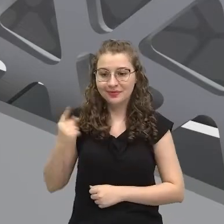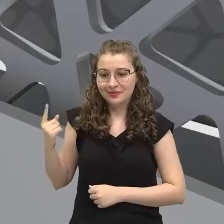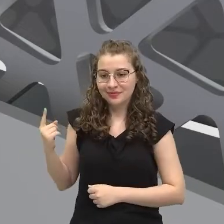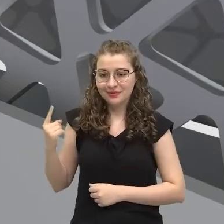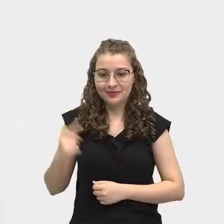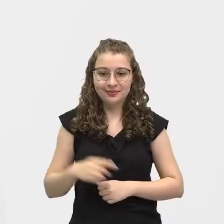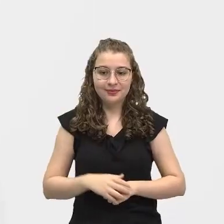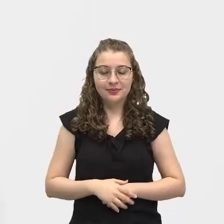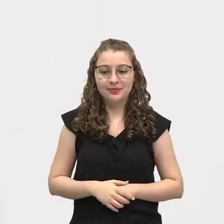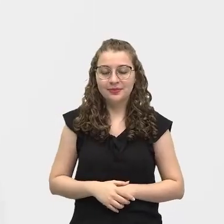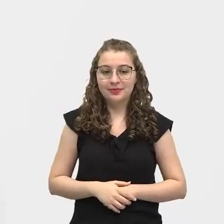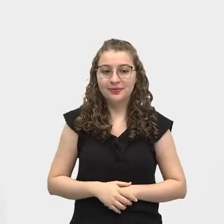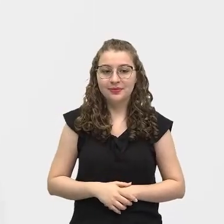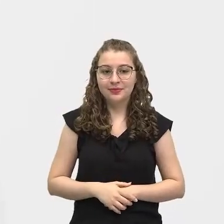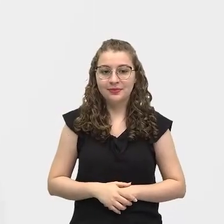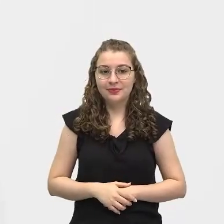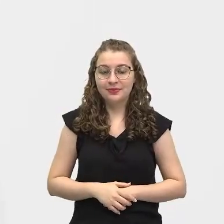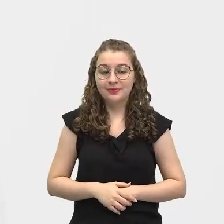lá.